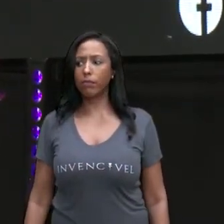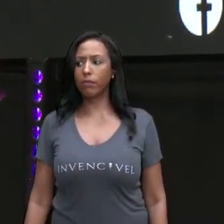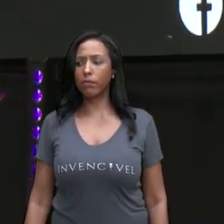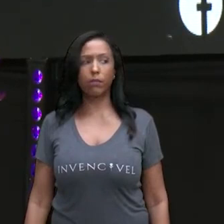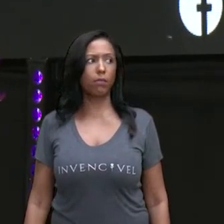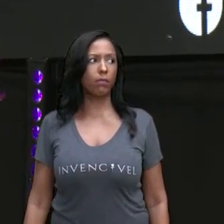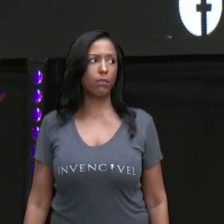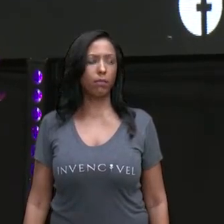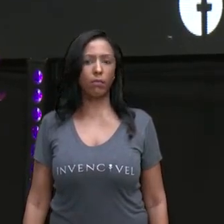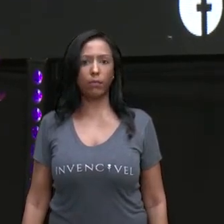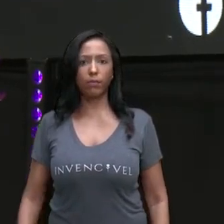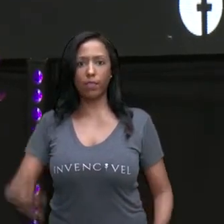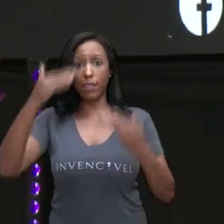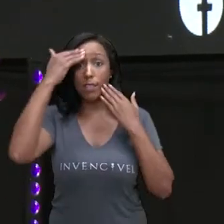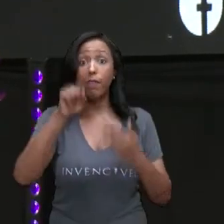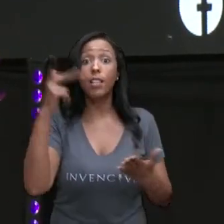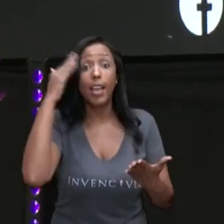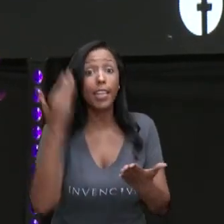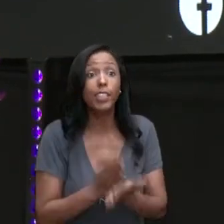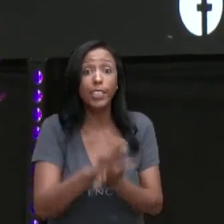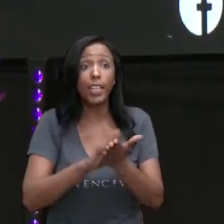regiões. Você não vai acreditar o que aconteceu.